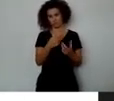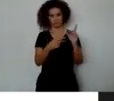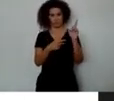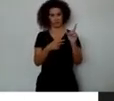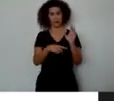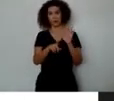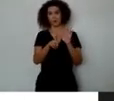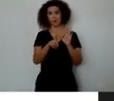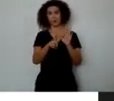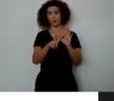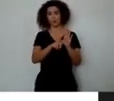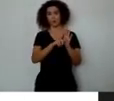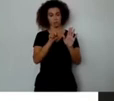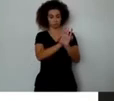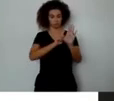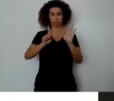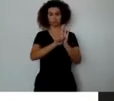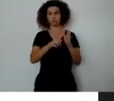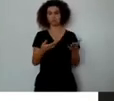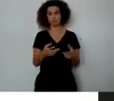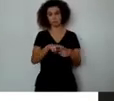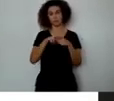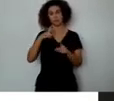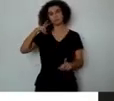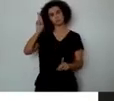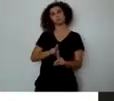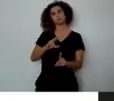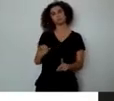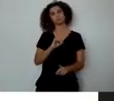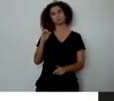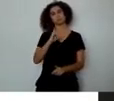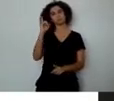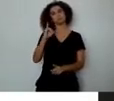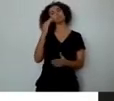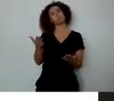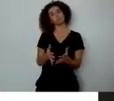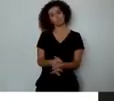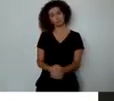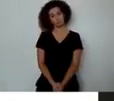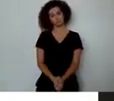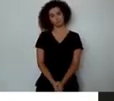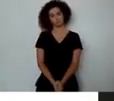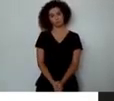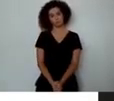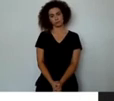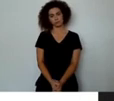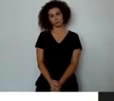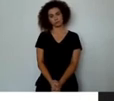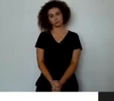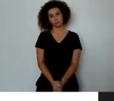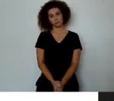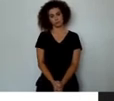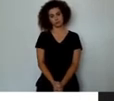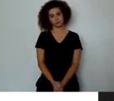A importância da representatividade, né? Nos pontos, em todas as áreas da vida. E